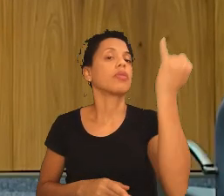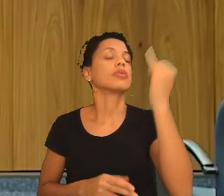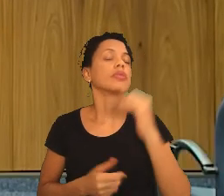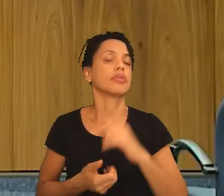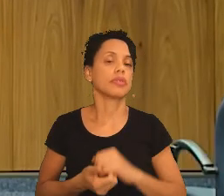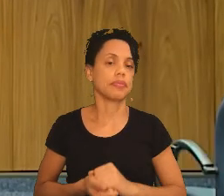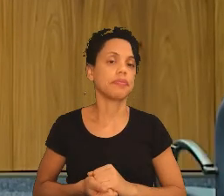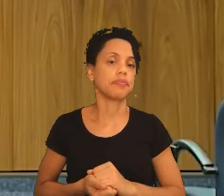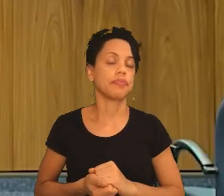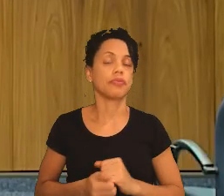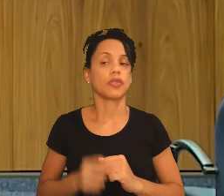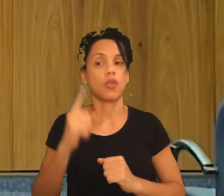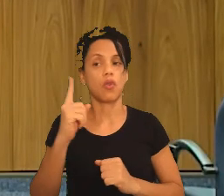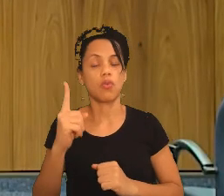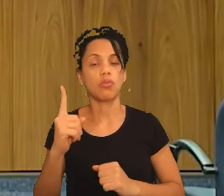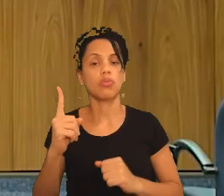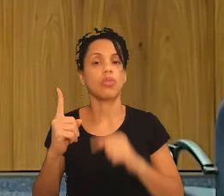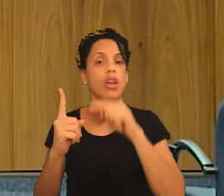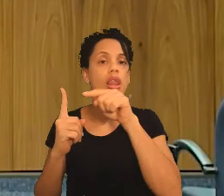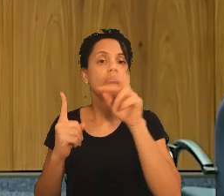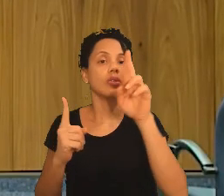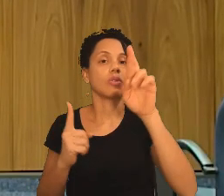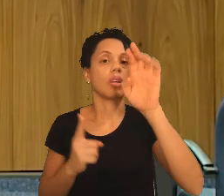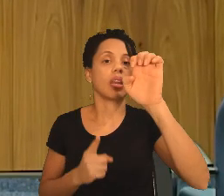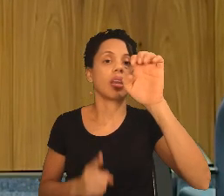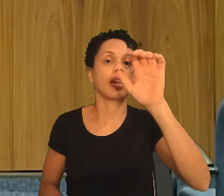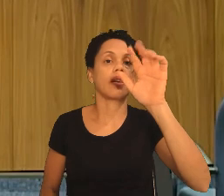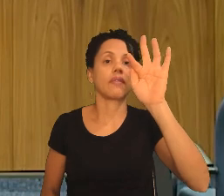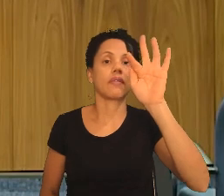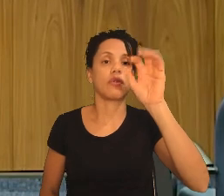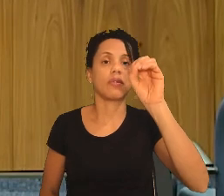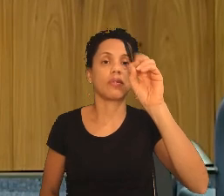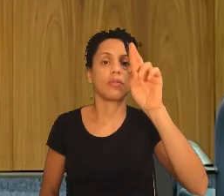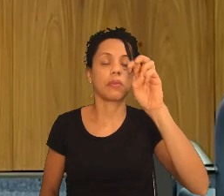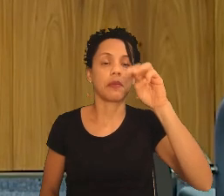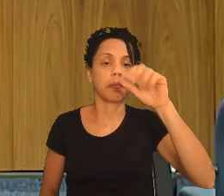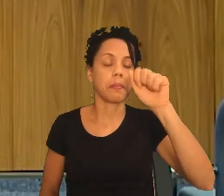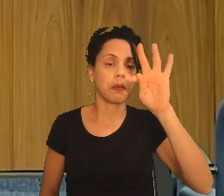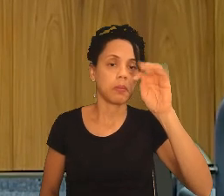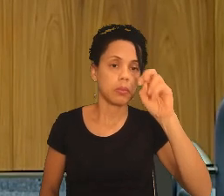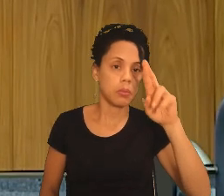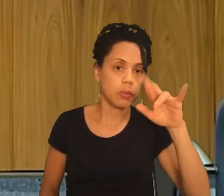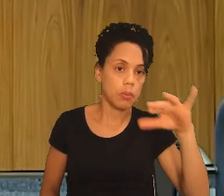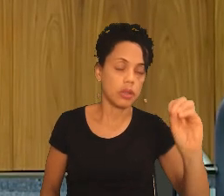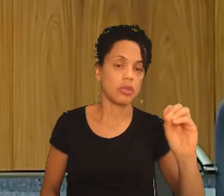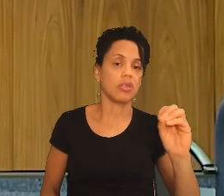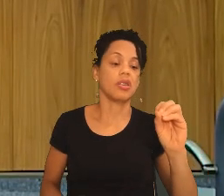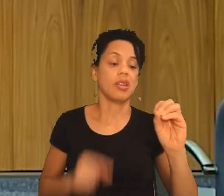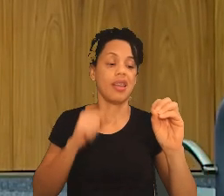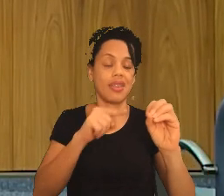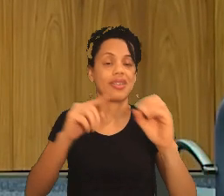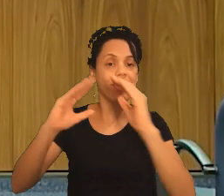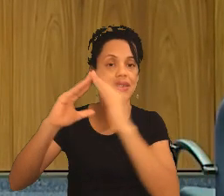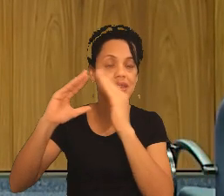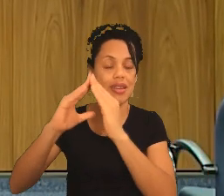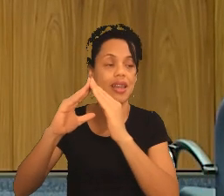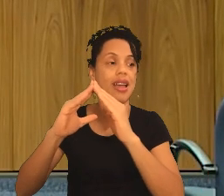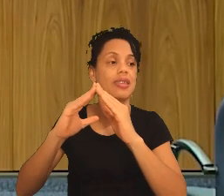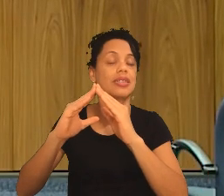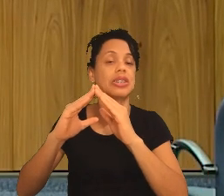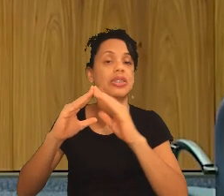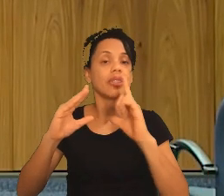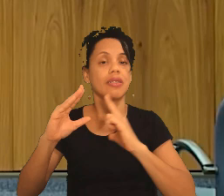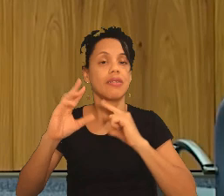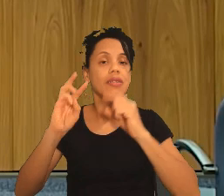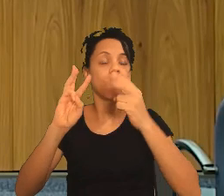tem... Lógico, aí o Douglas vai me corrigir com toda a propriedade, mas tem 3 episódios que são muito relevantes na nossa...